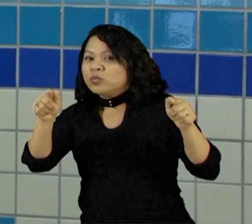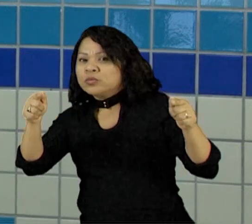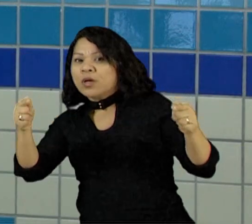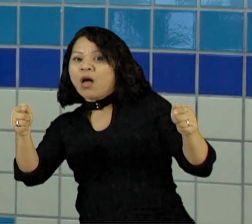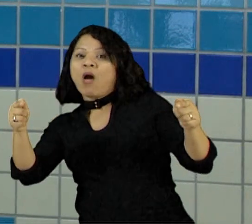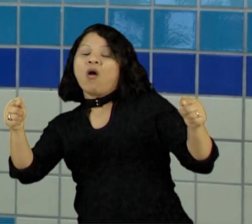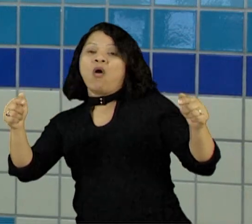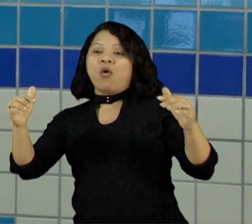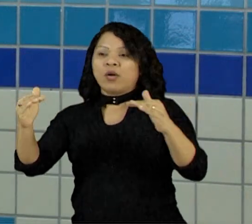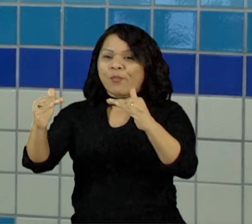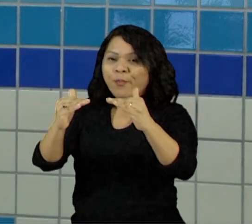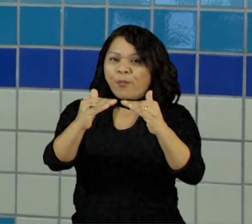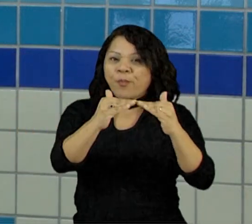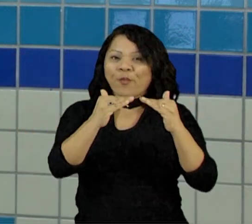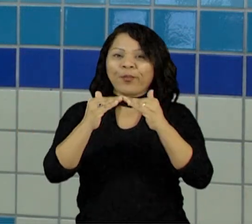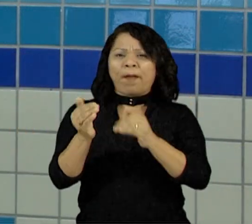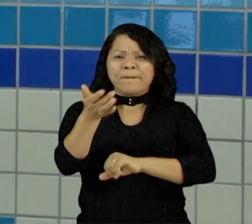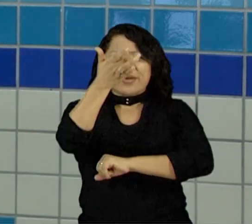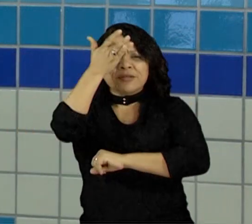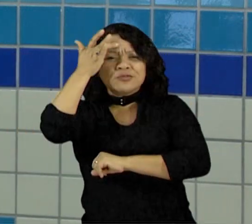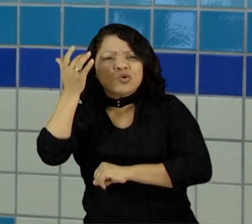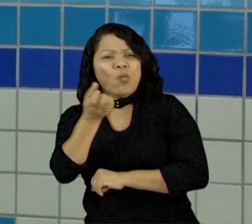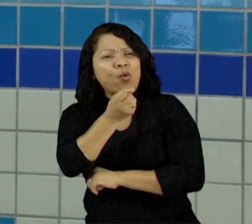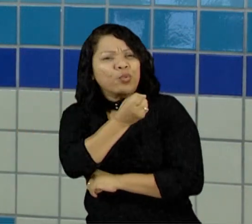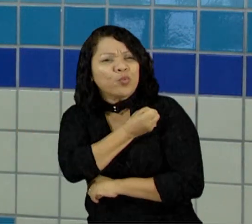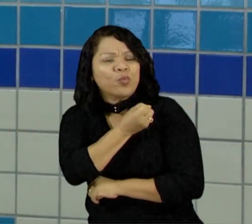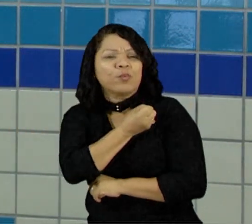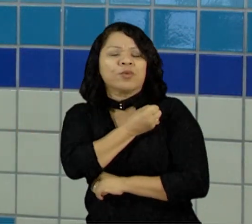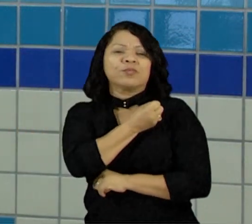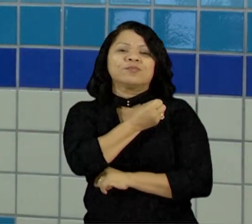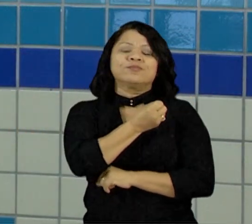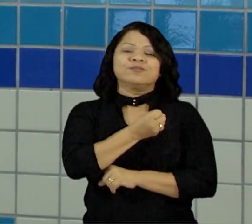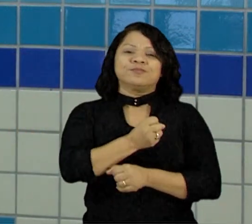concordando junto. Pessoa, número,